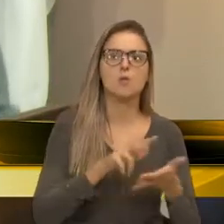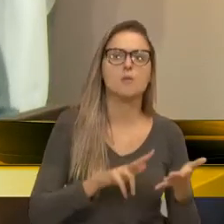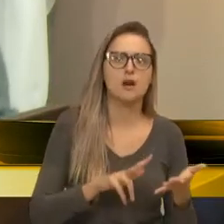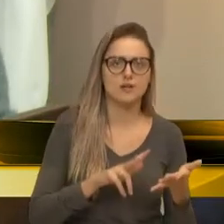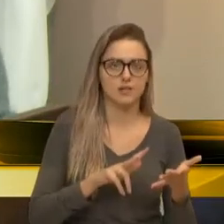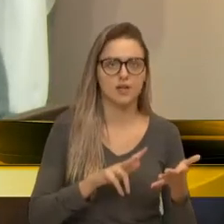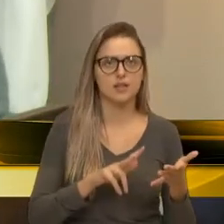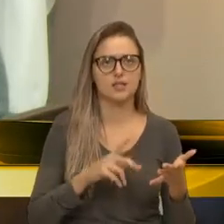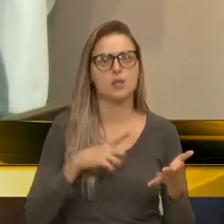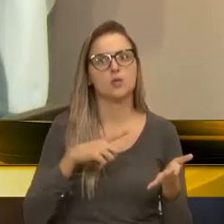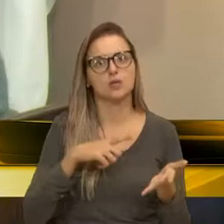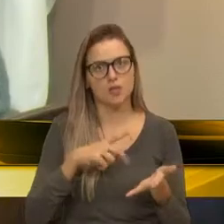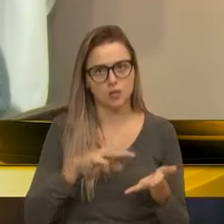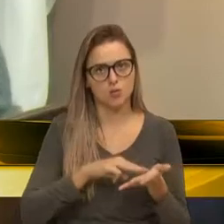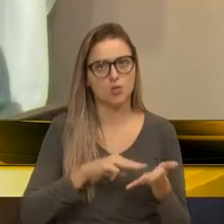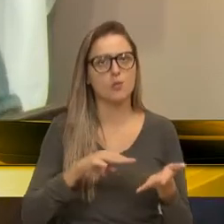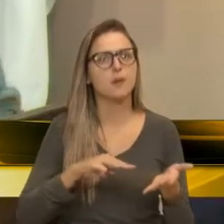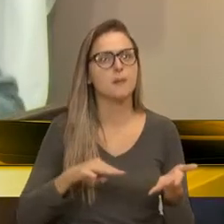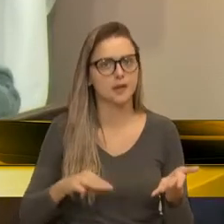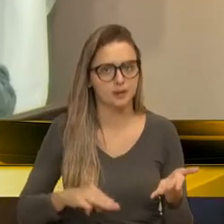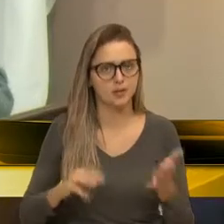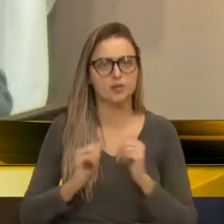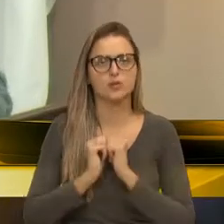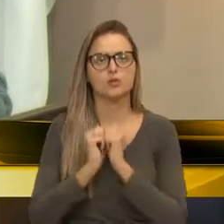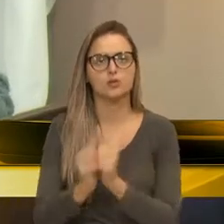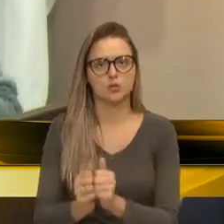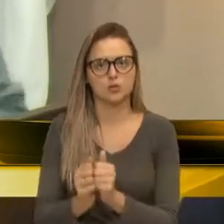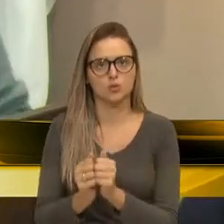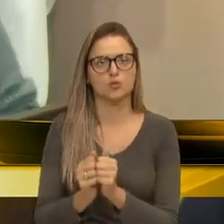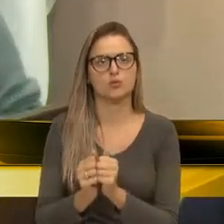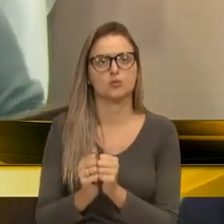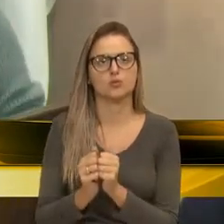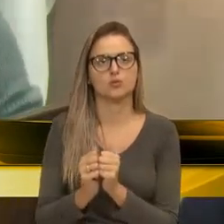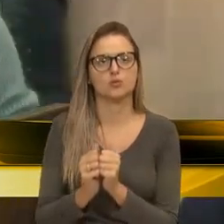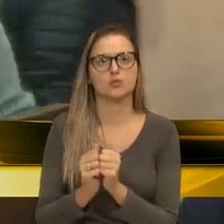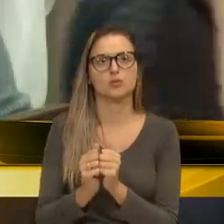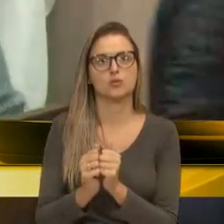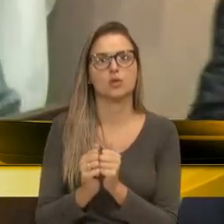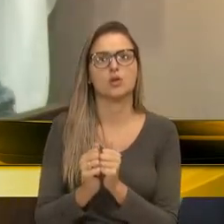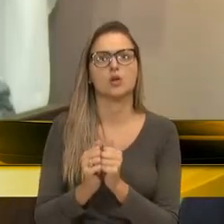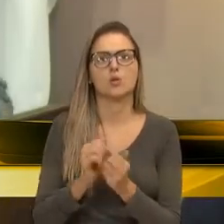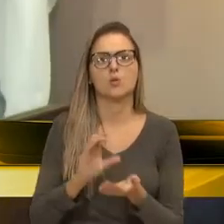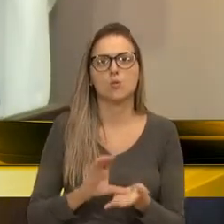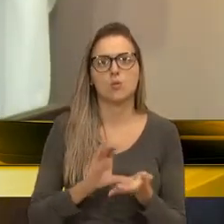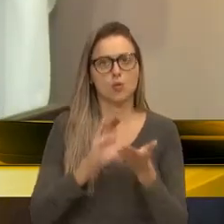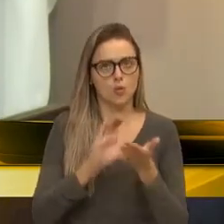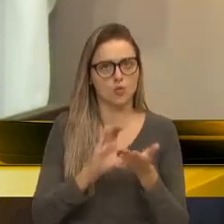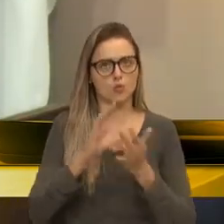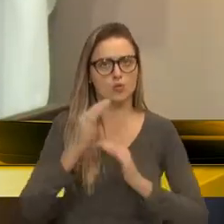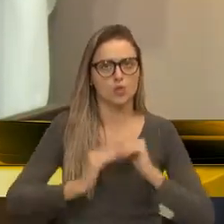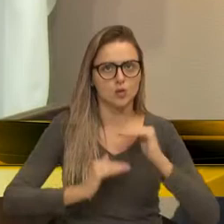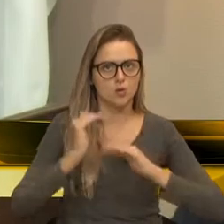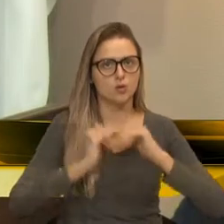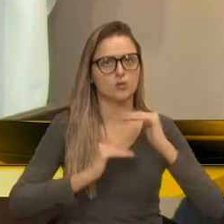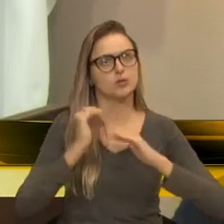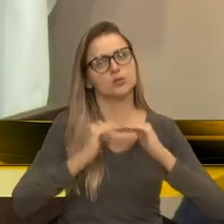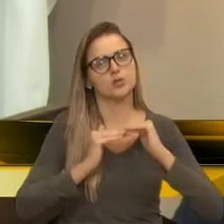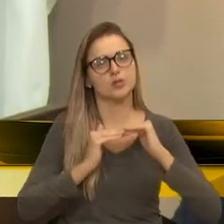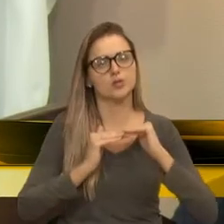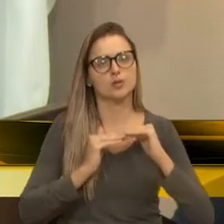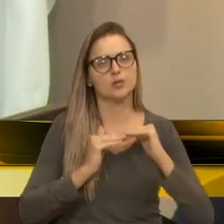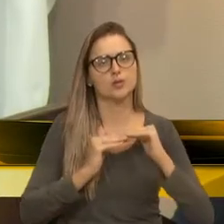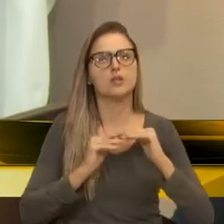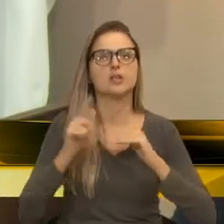com esta metodologia, junto a ao Conselho Consultivo, o vereador Cassina, né,